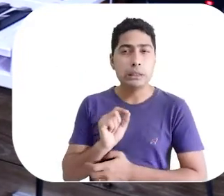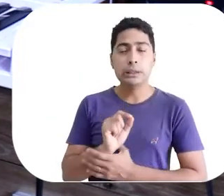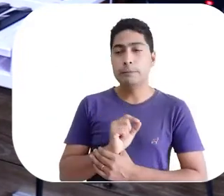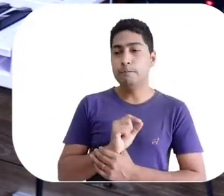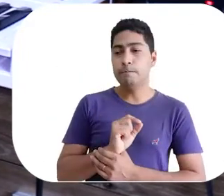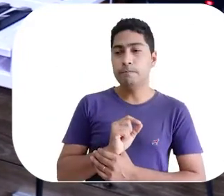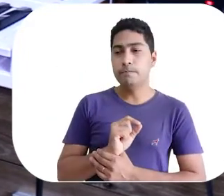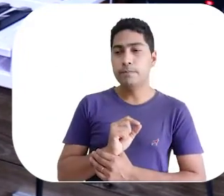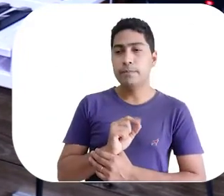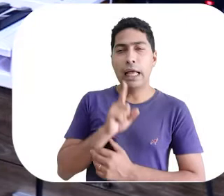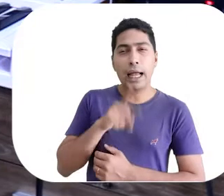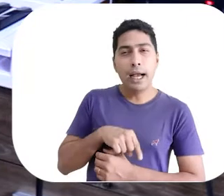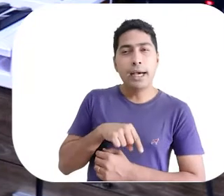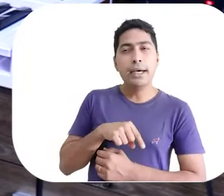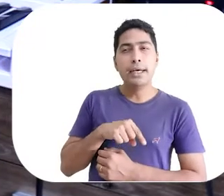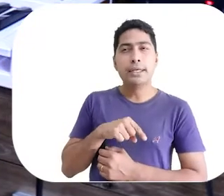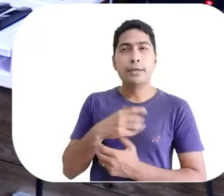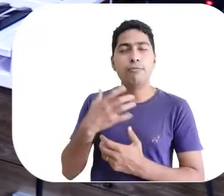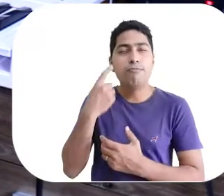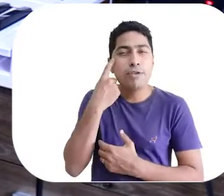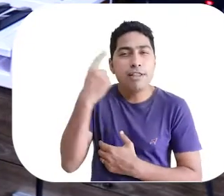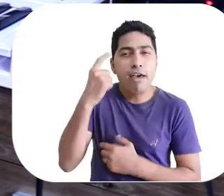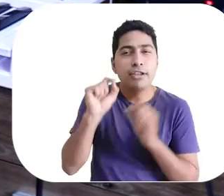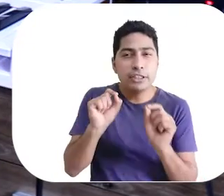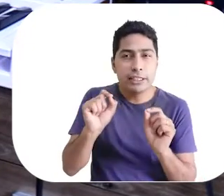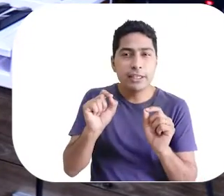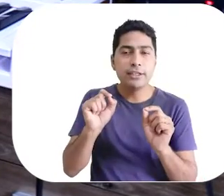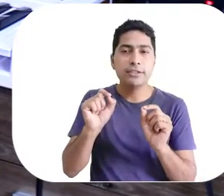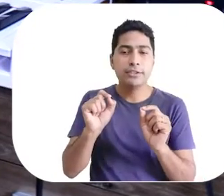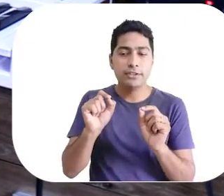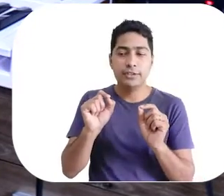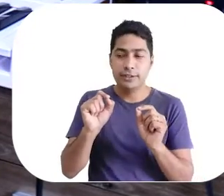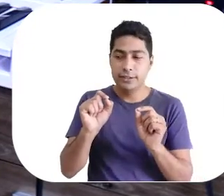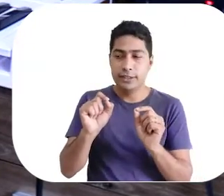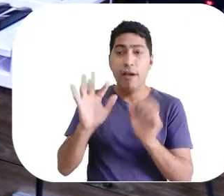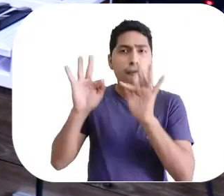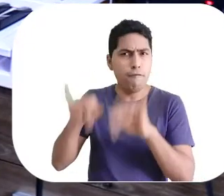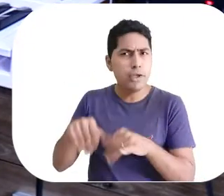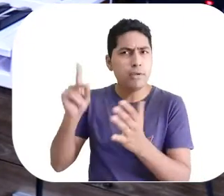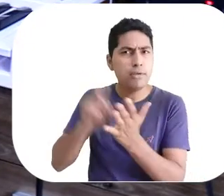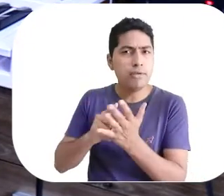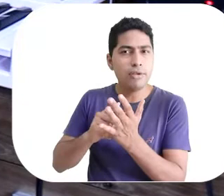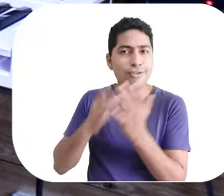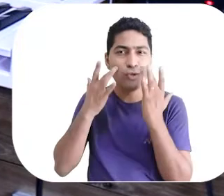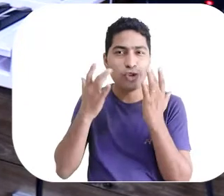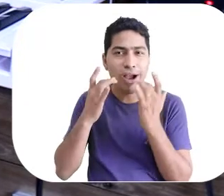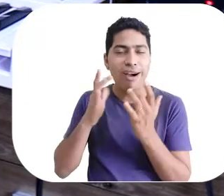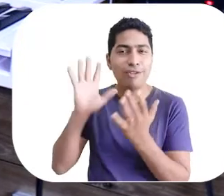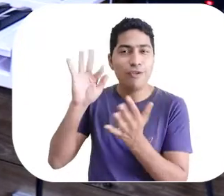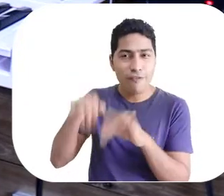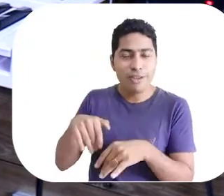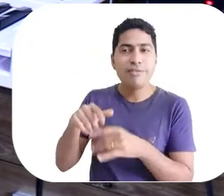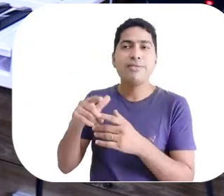Que ela meio que dá uma ideia também de término do espetáculo, que se passa